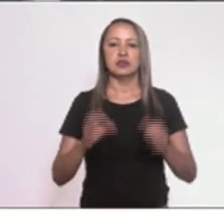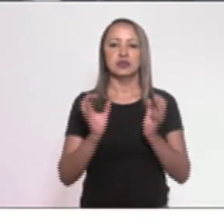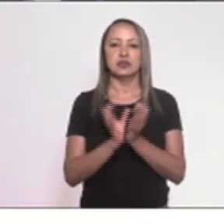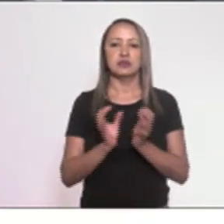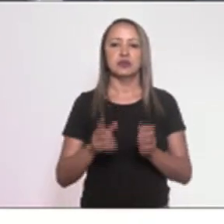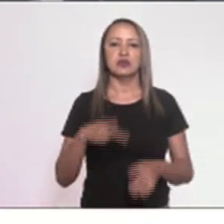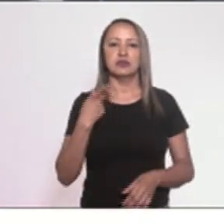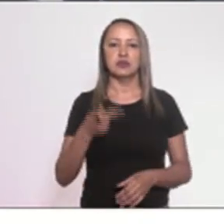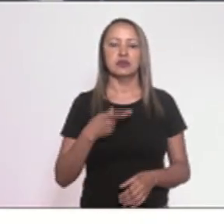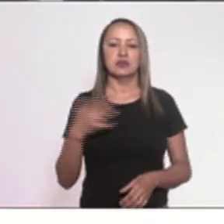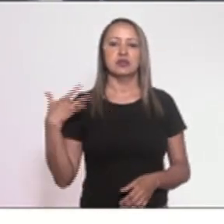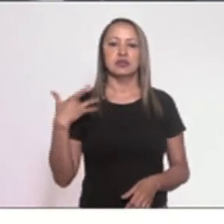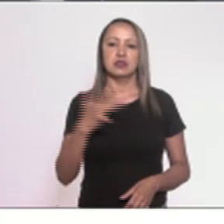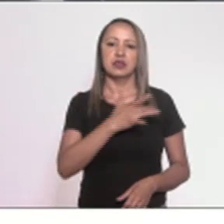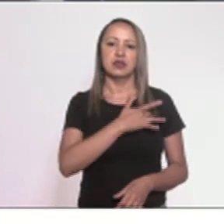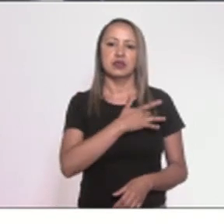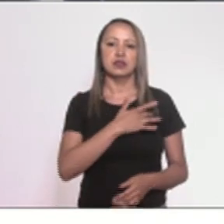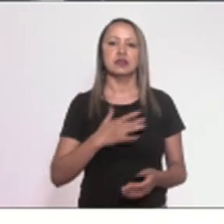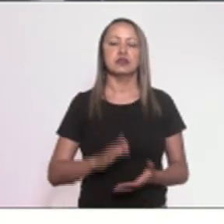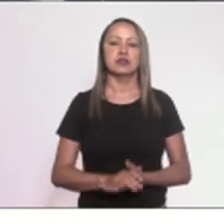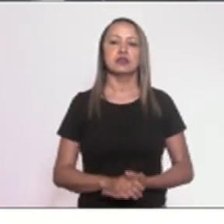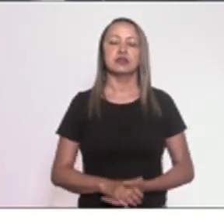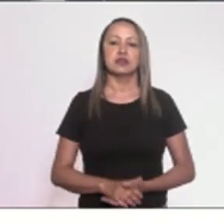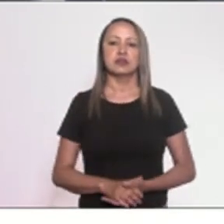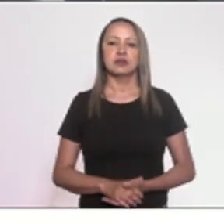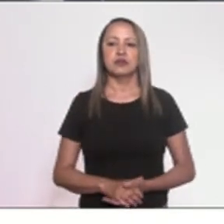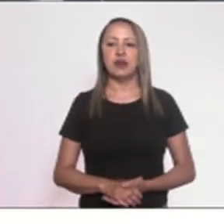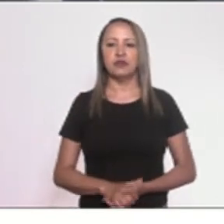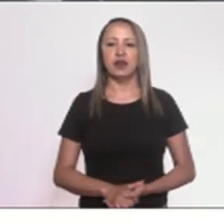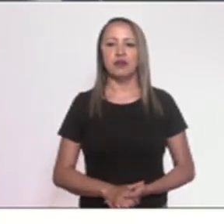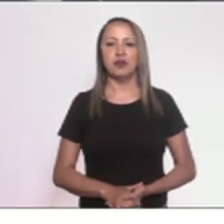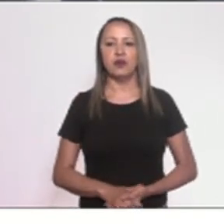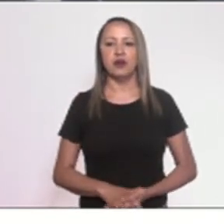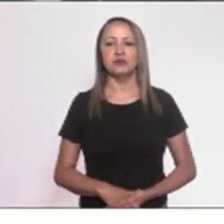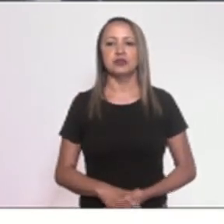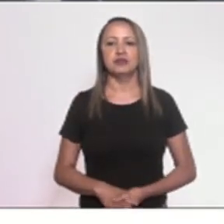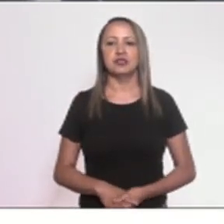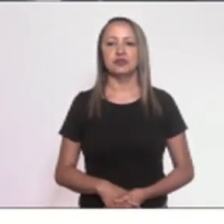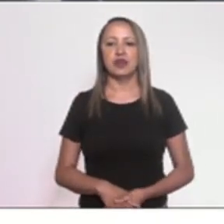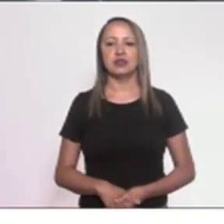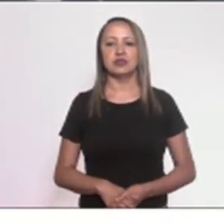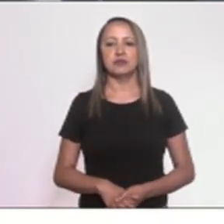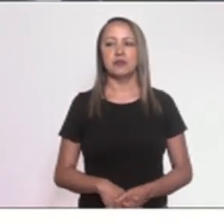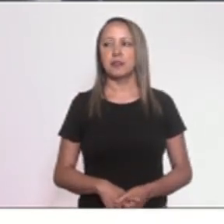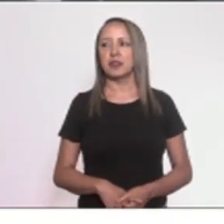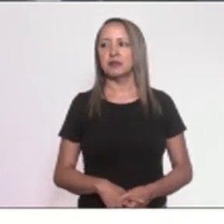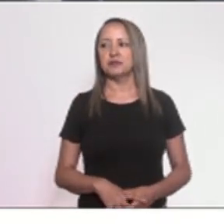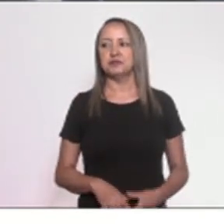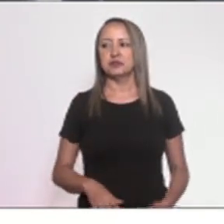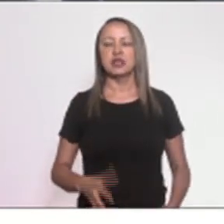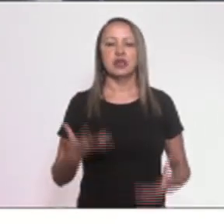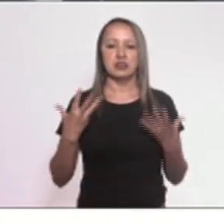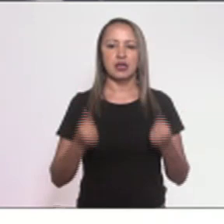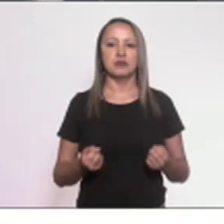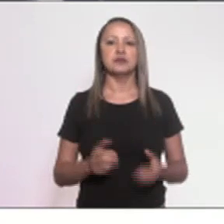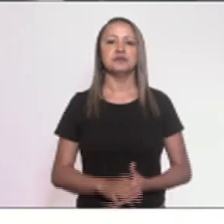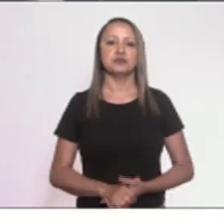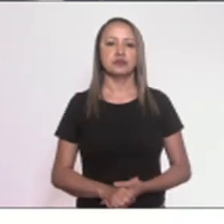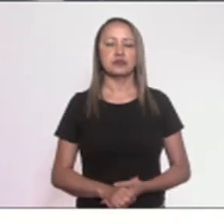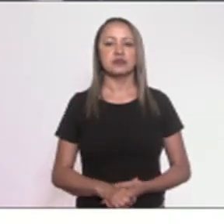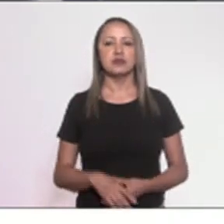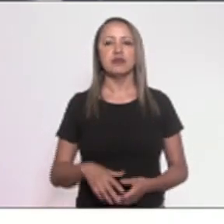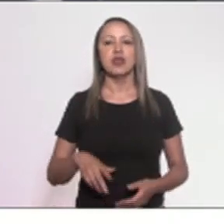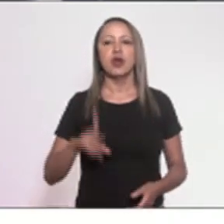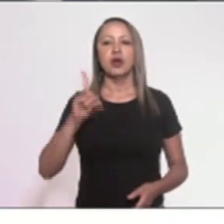Justiça, favorável, de Saúde, favorável, de Educação, favorável, com subemenda. Relatores, deputado Rafael Pisciani,